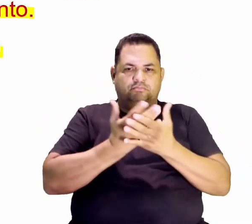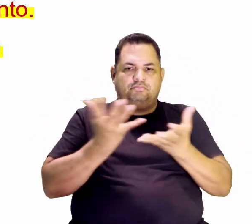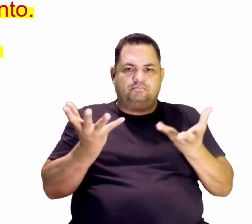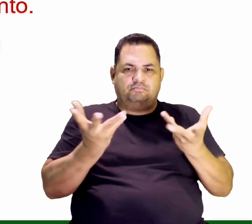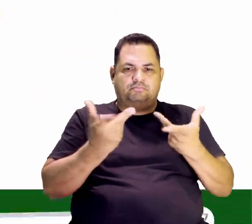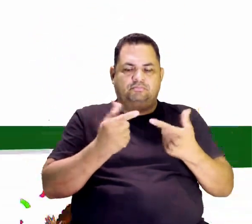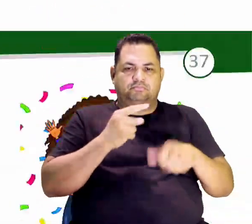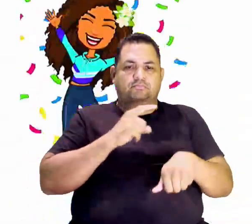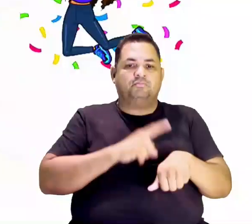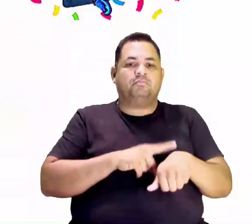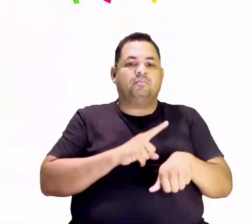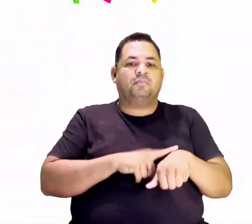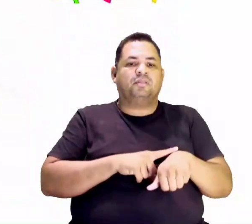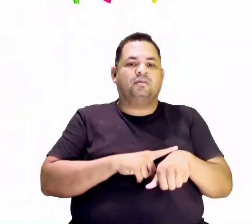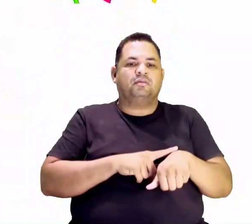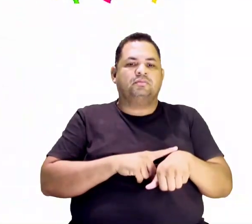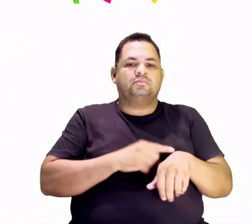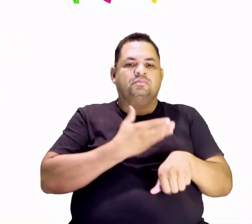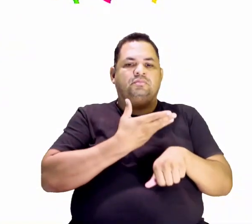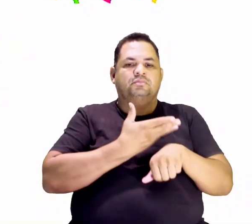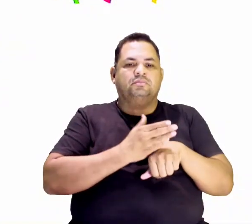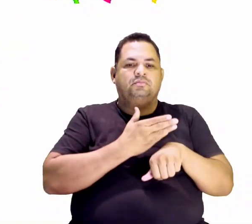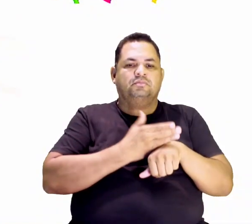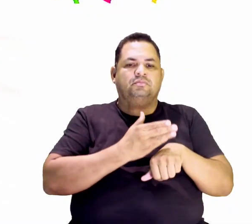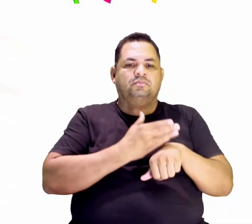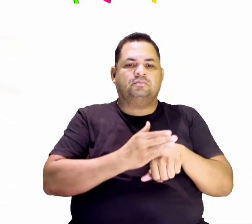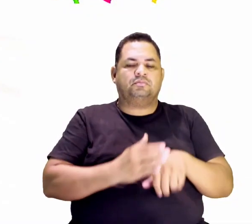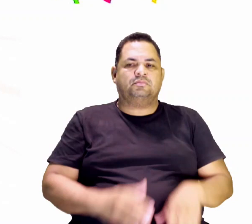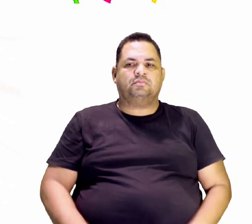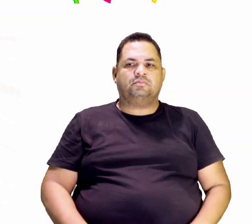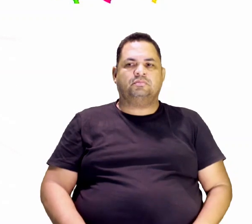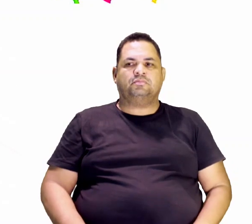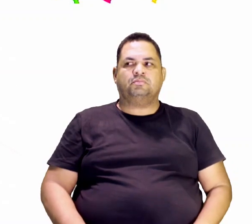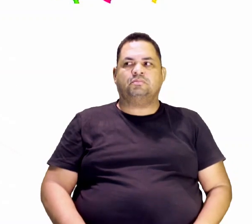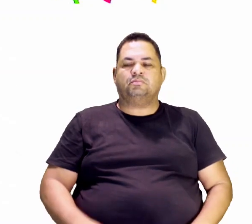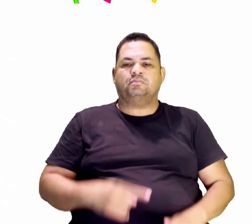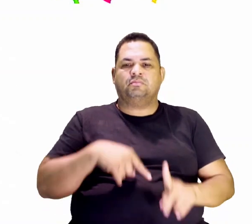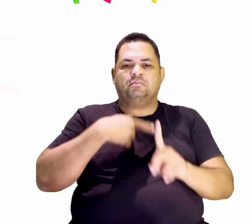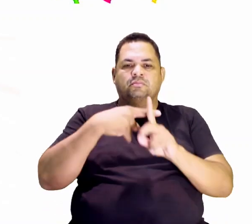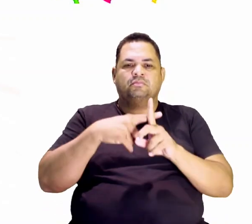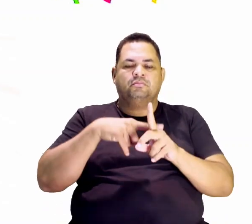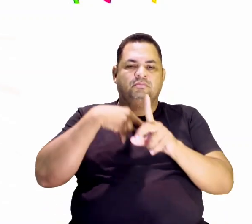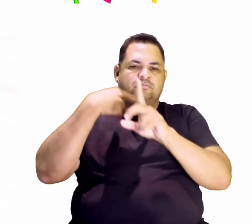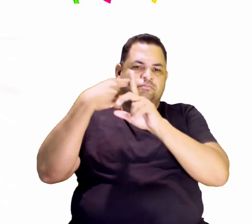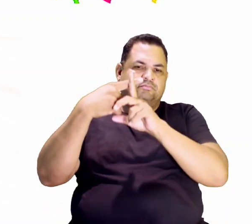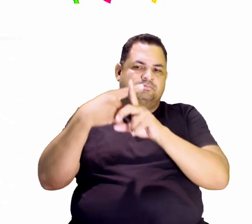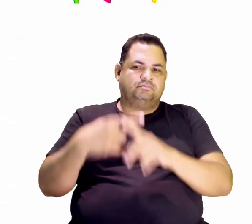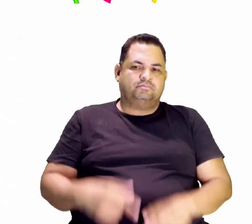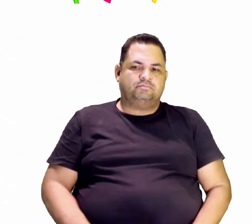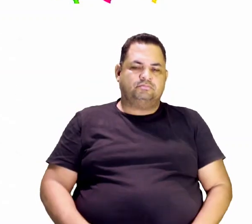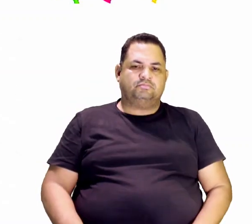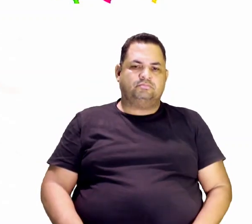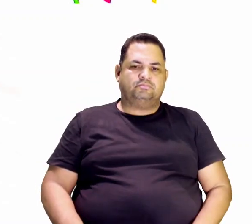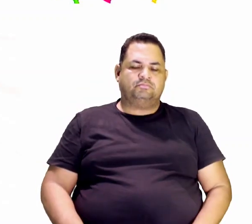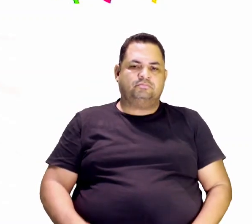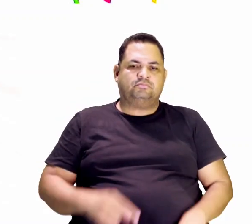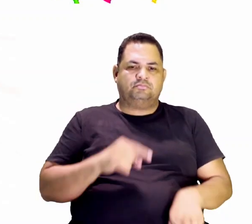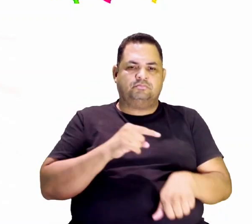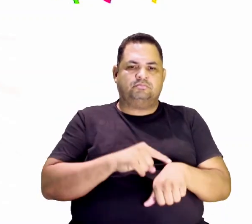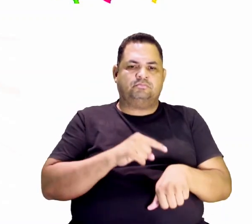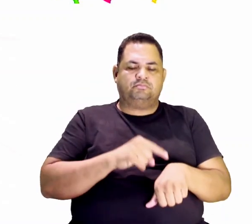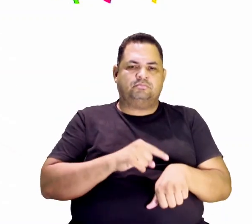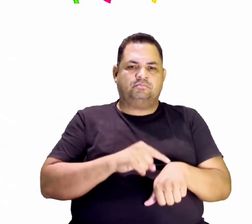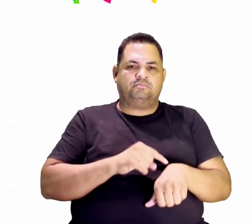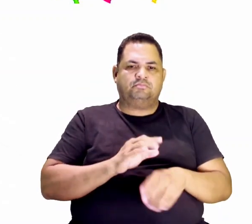nosso momento do exercite-se mais e mais, né? O nosso momento top aí da